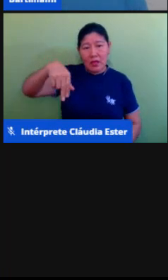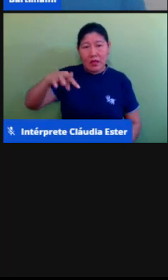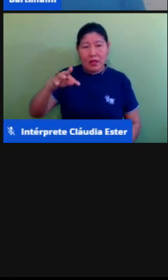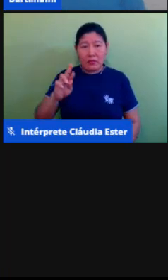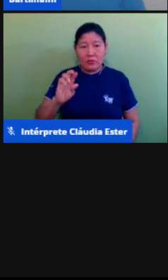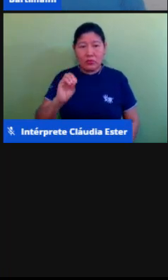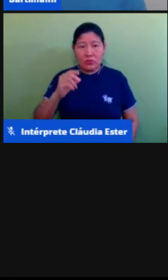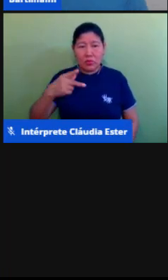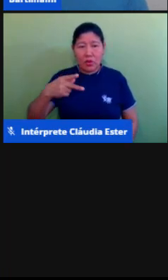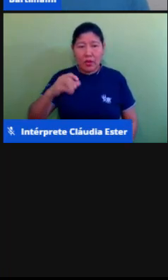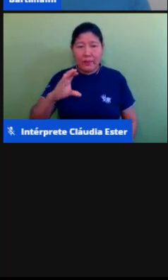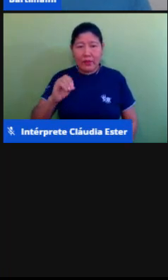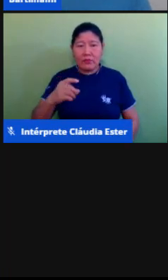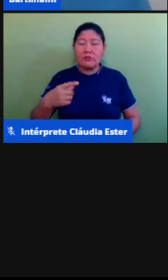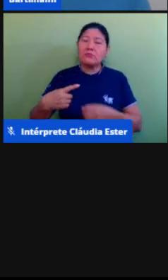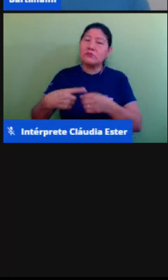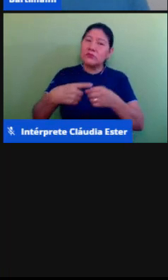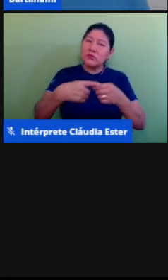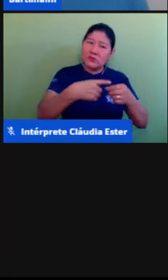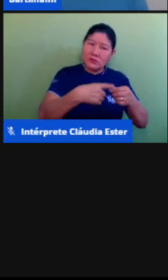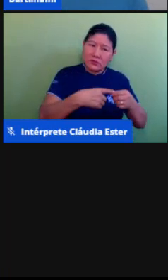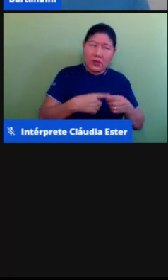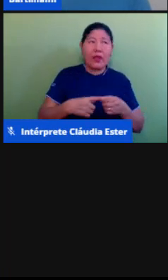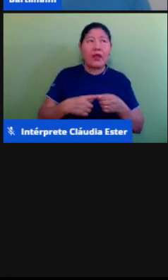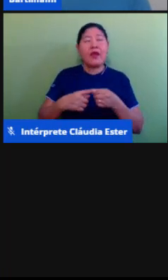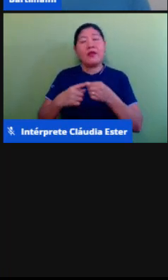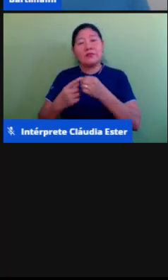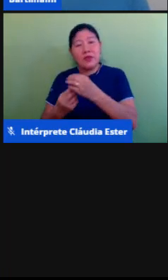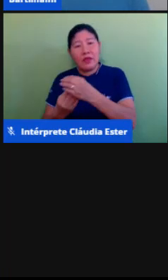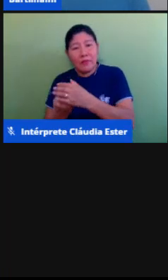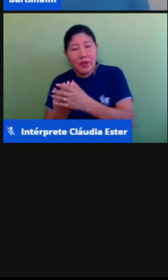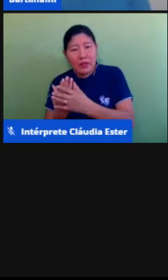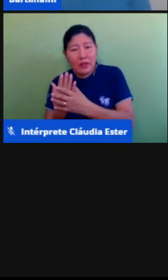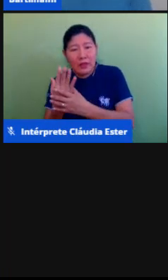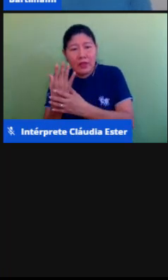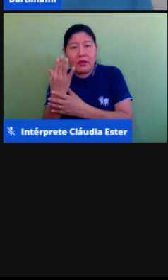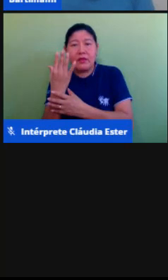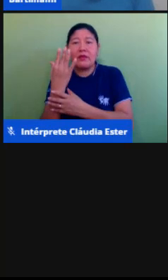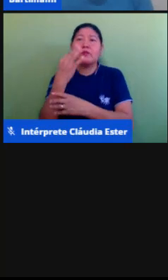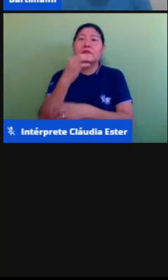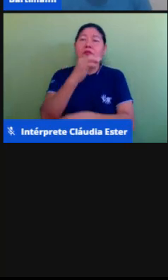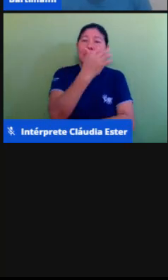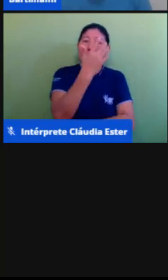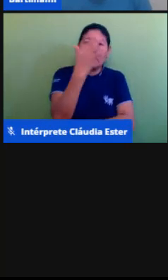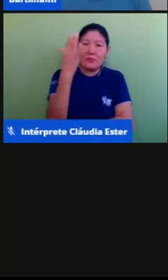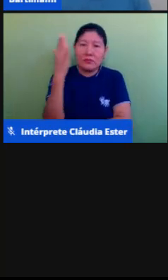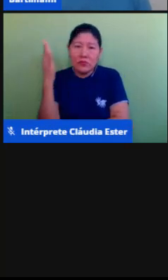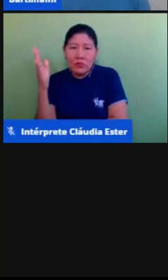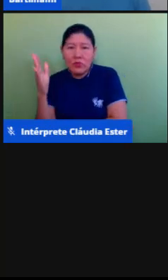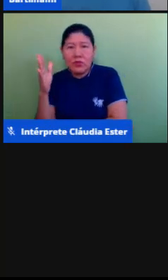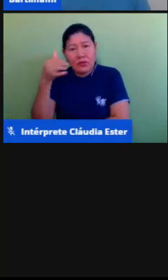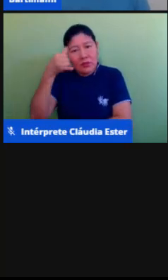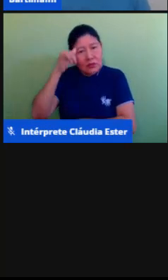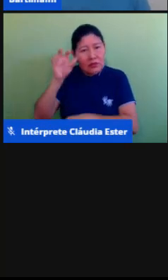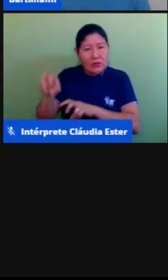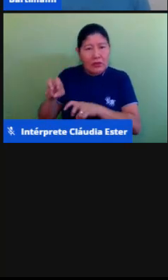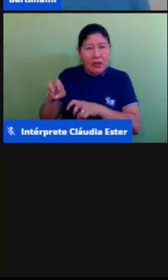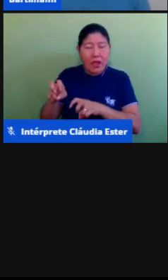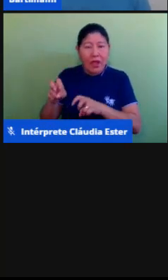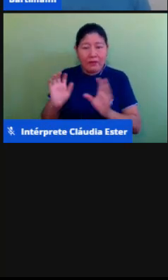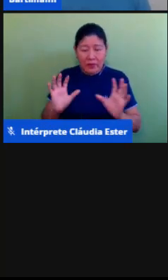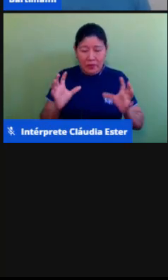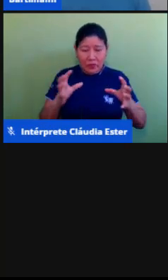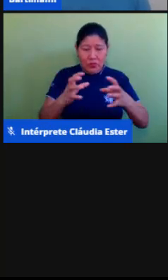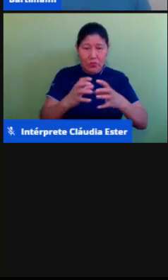urbano, a área de agropecuária, agricultura, pecuária, etc. Ele vai agrupar tudo na mesma classe. Isso é importante,